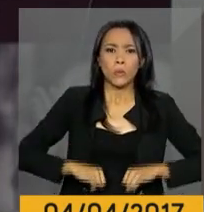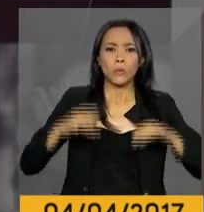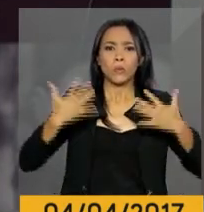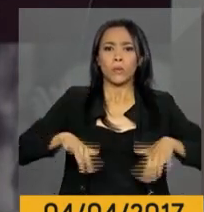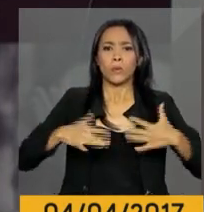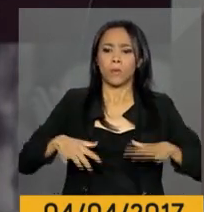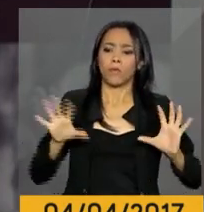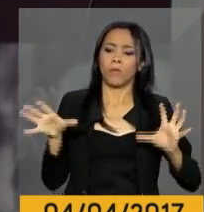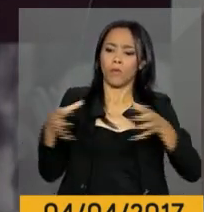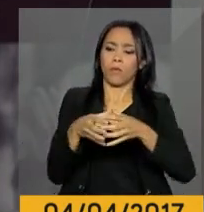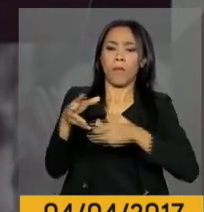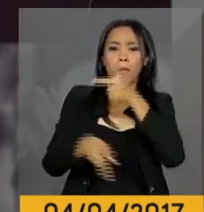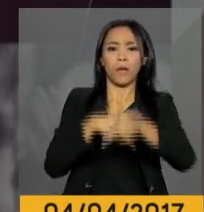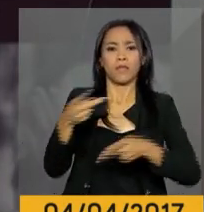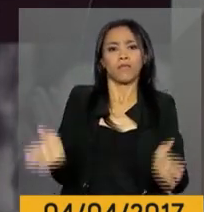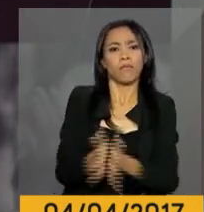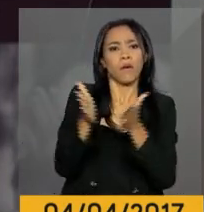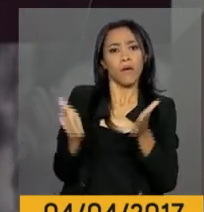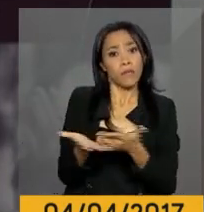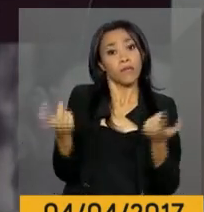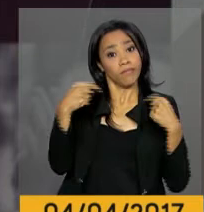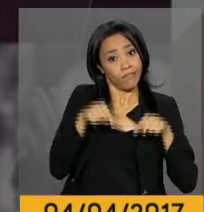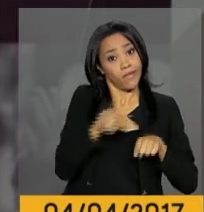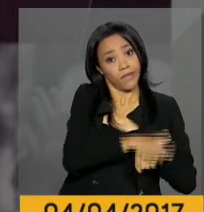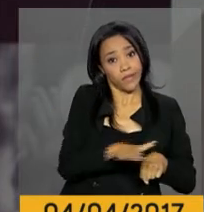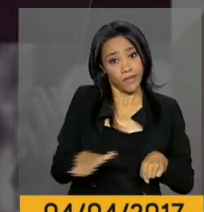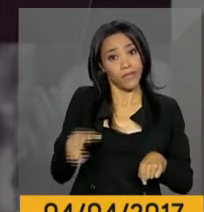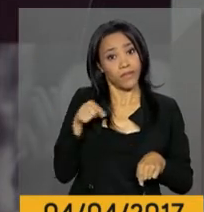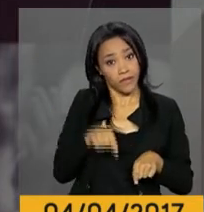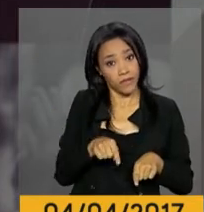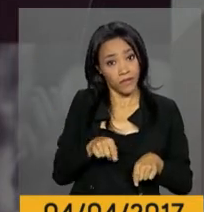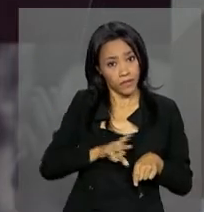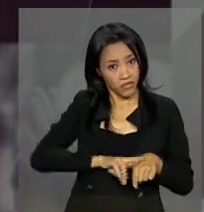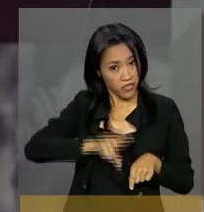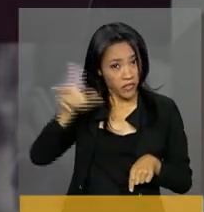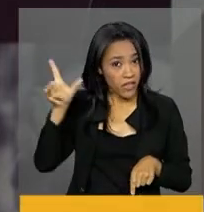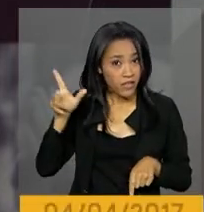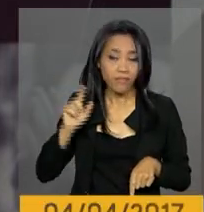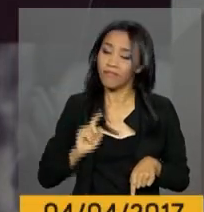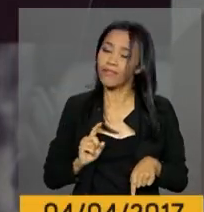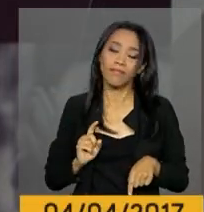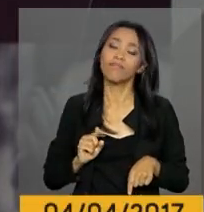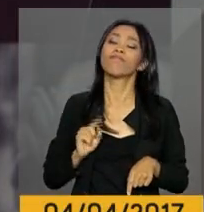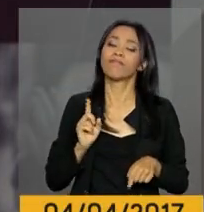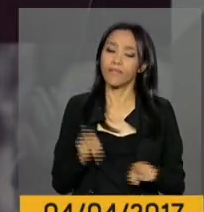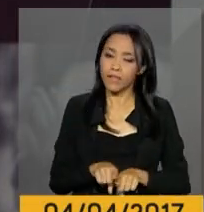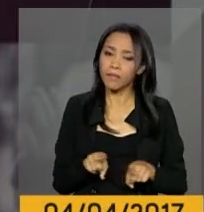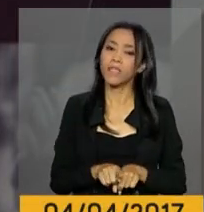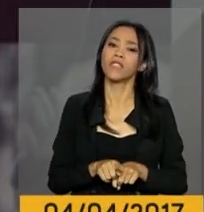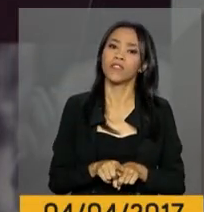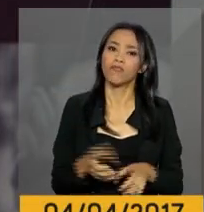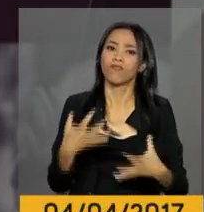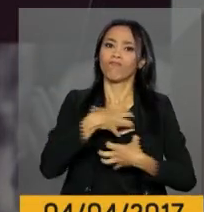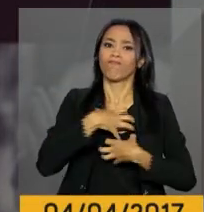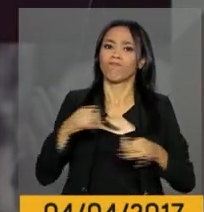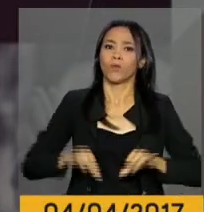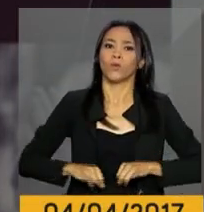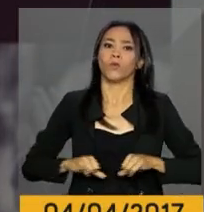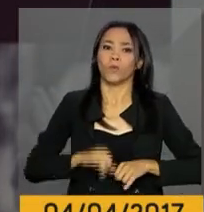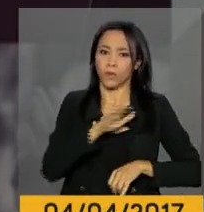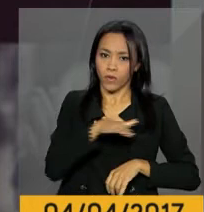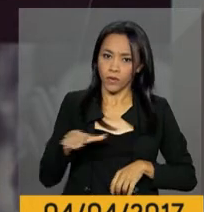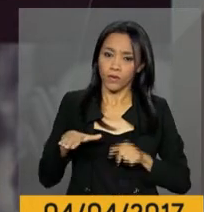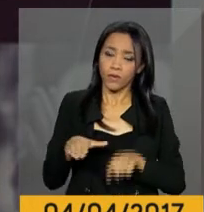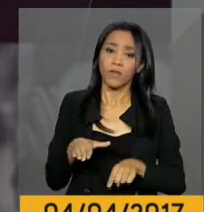da população. As crianças não foram exceção. O aumento